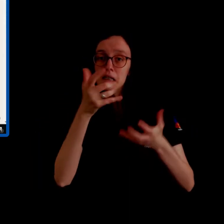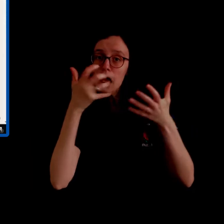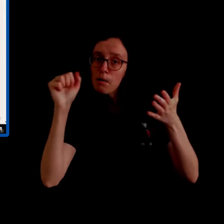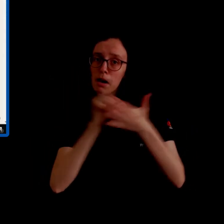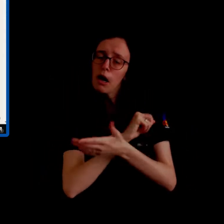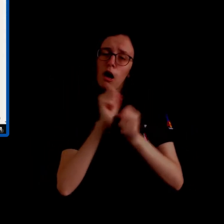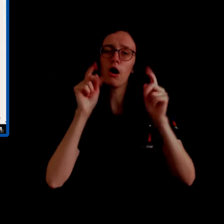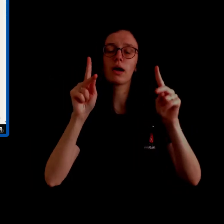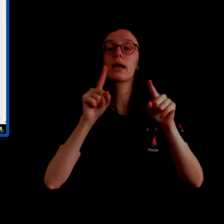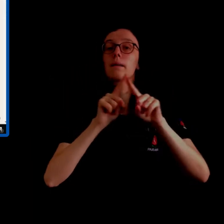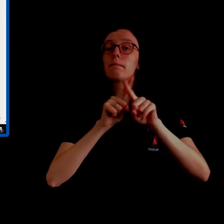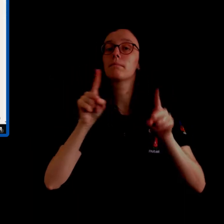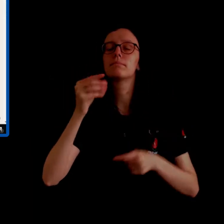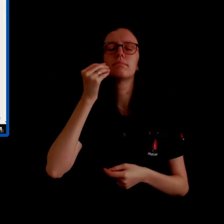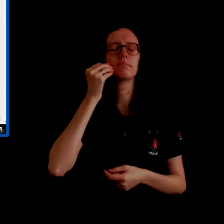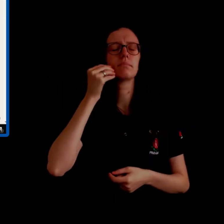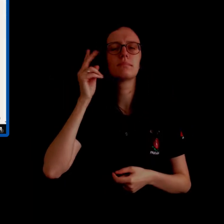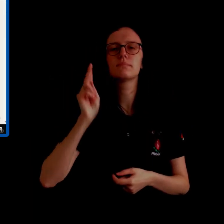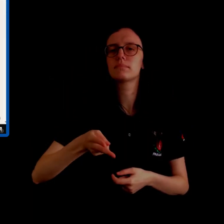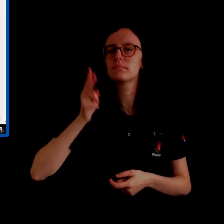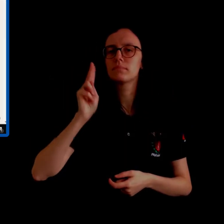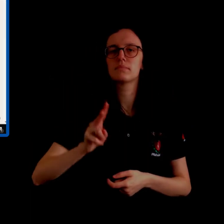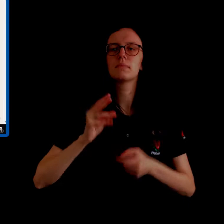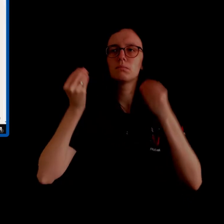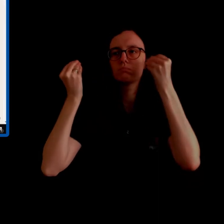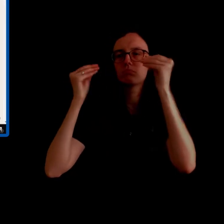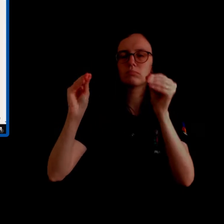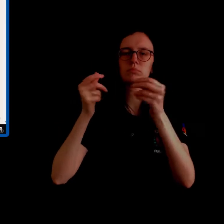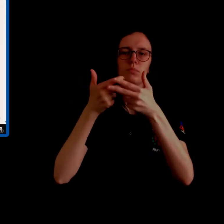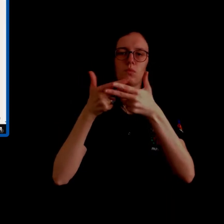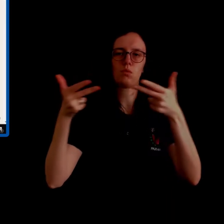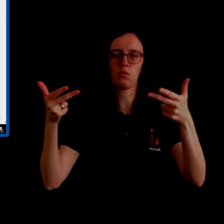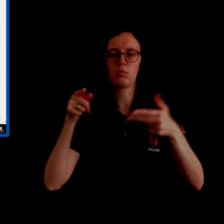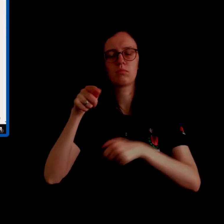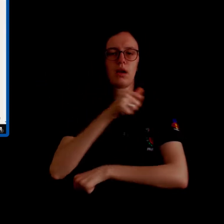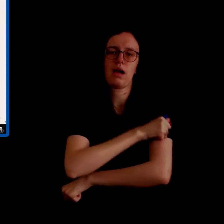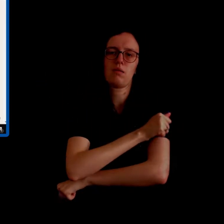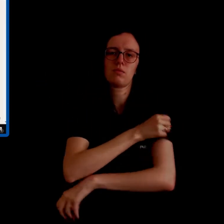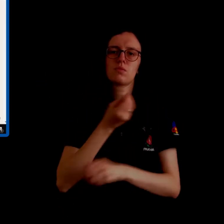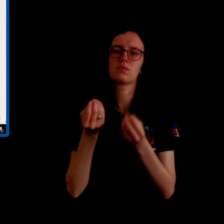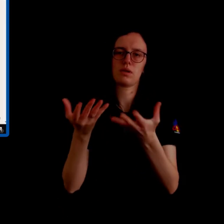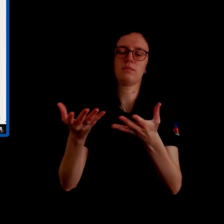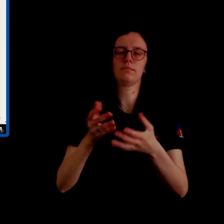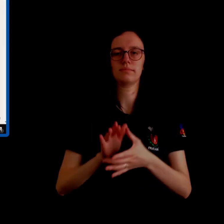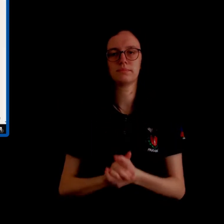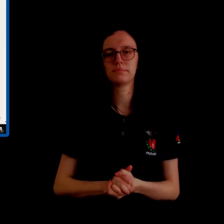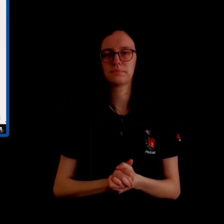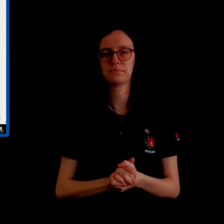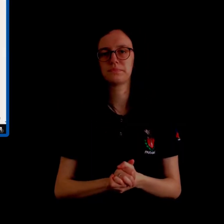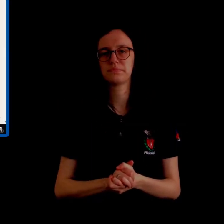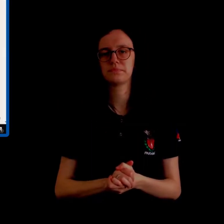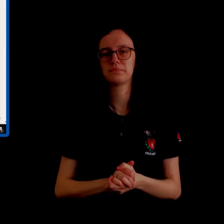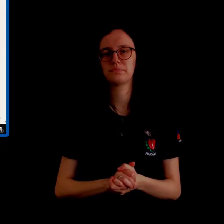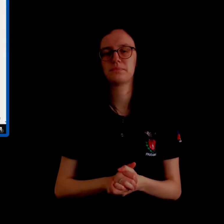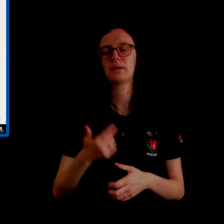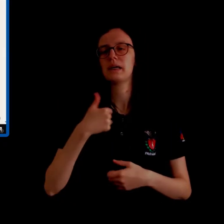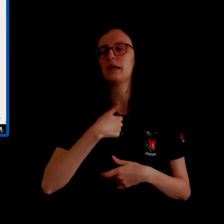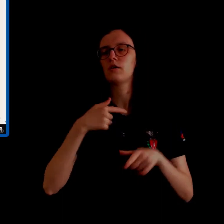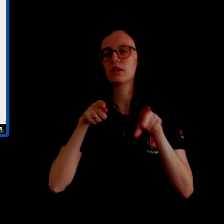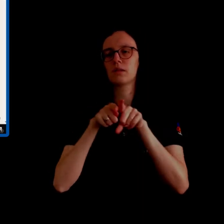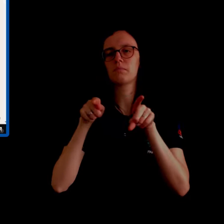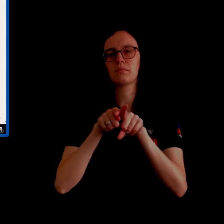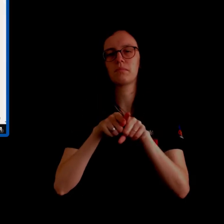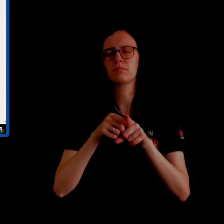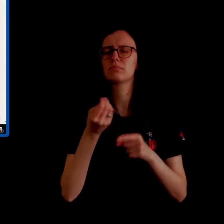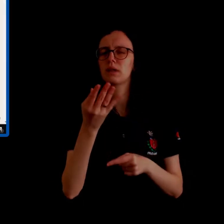exclui. Mas tenta sempre colocar alguma coisa ali para o seu aluno, tá? E aí eu vou deixar uns